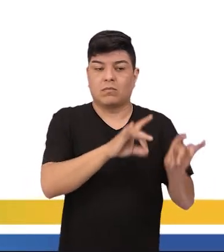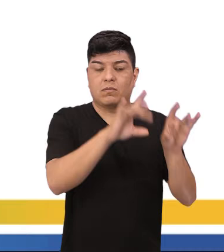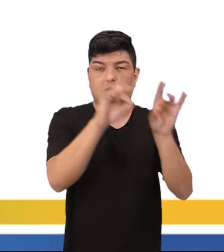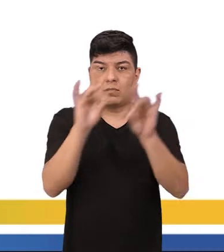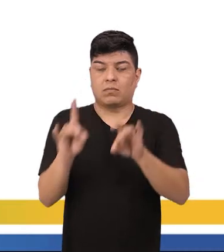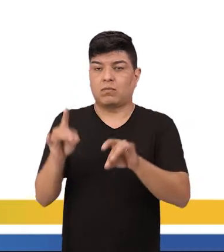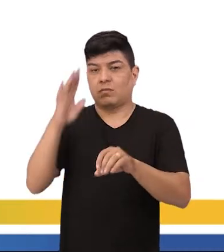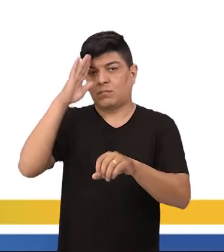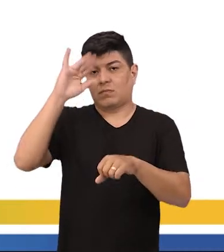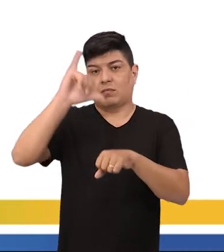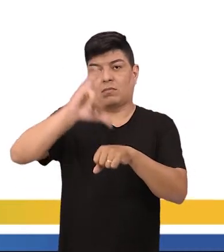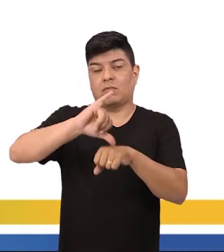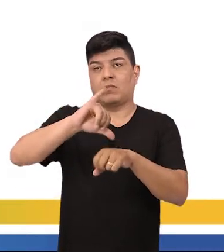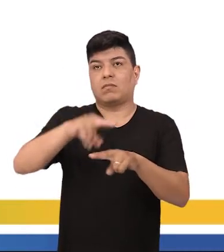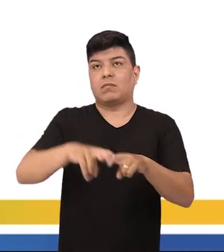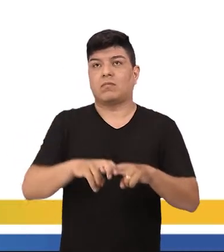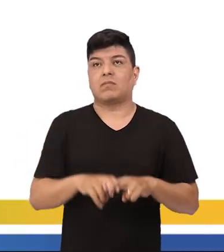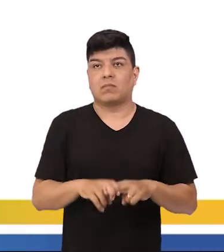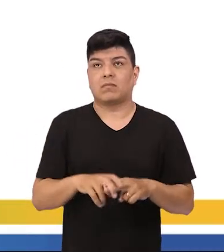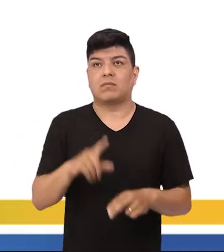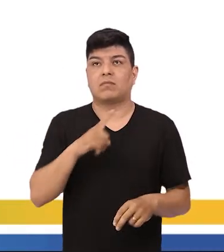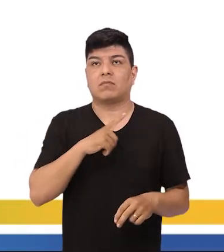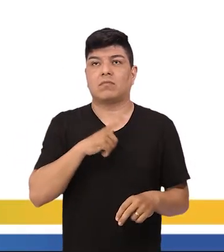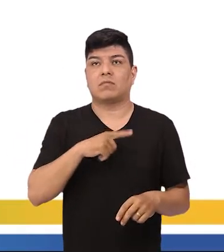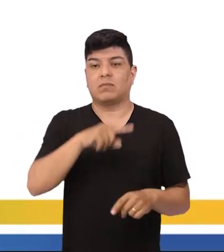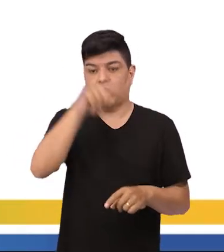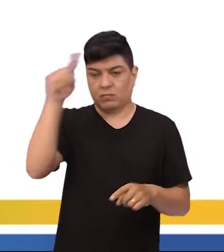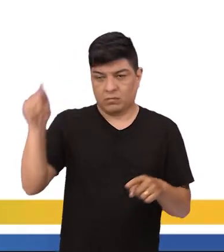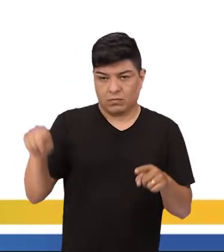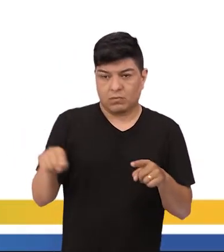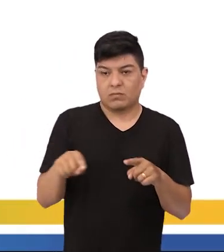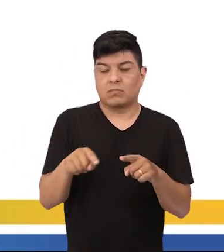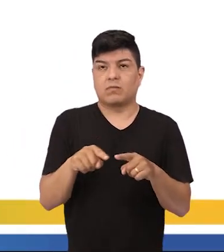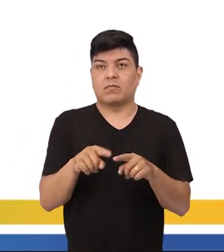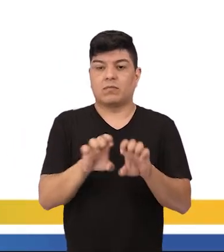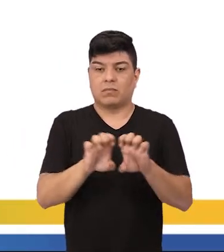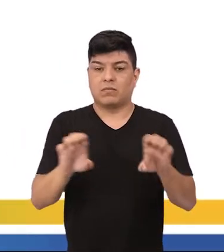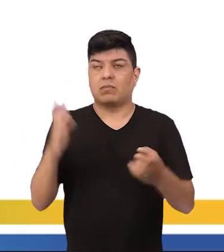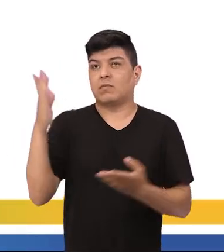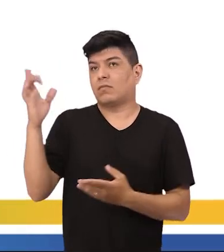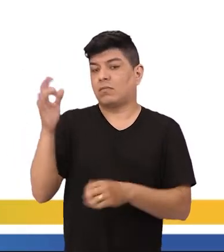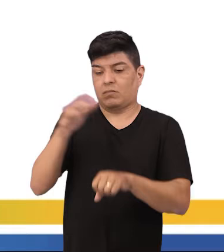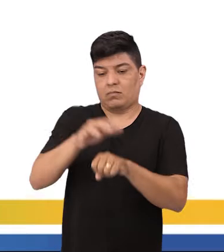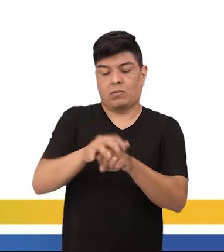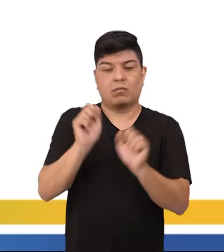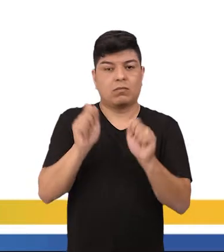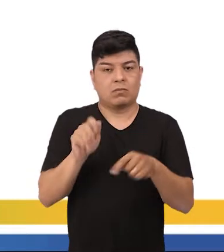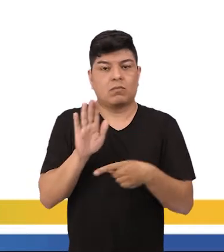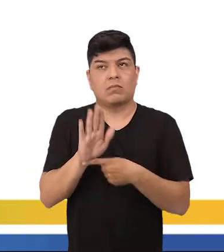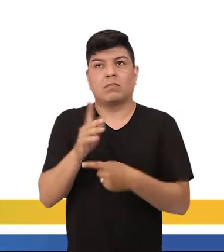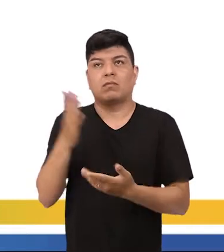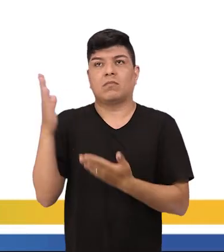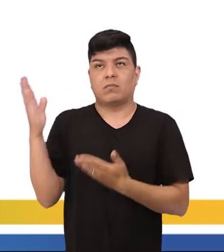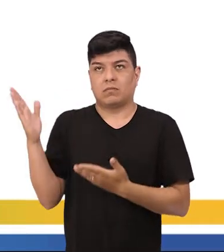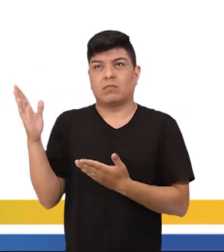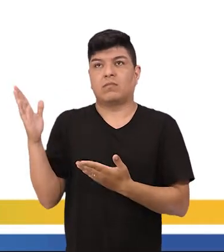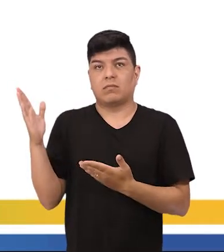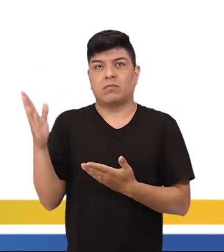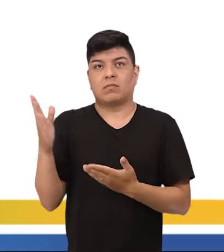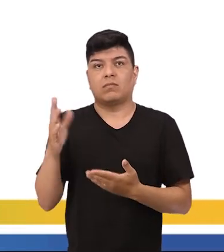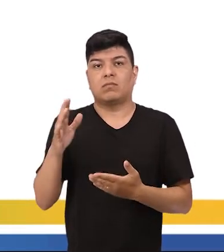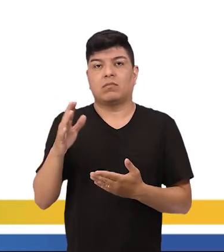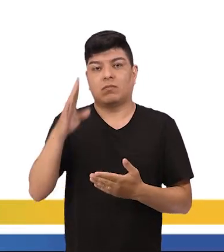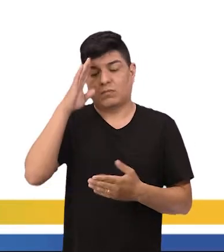né? Então, temos aí esse ciclo, né? A colônia ela só pode oferecer essas matérias-primas para a